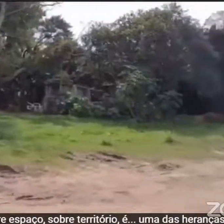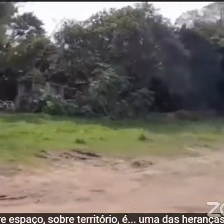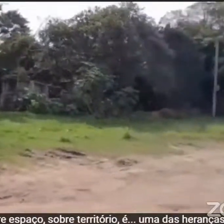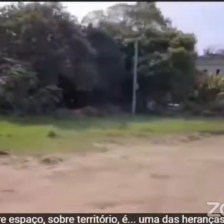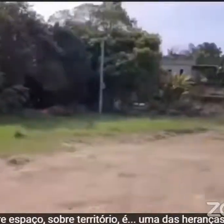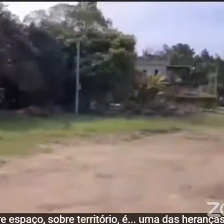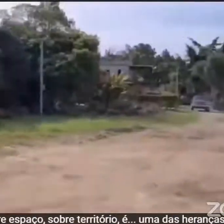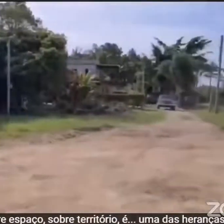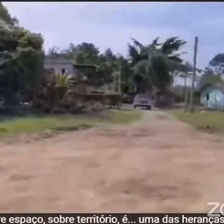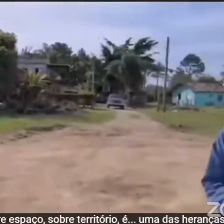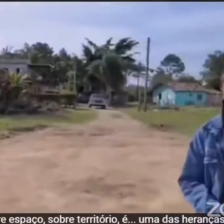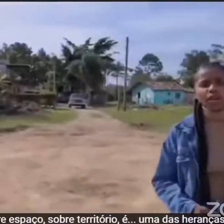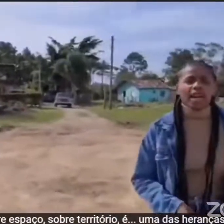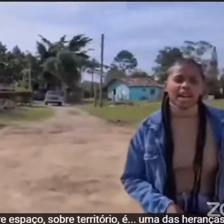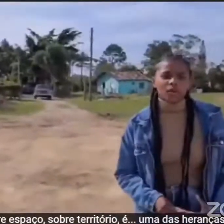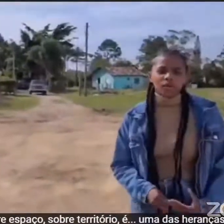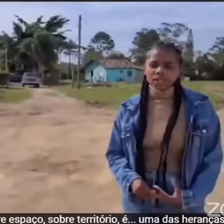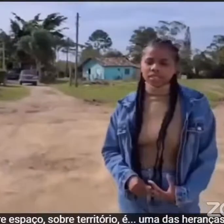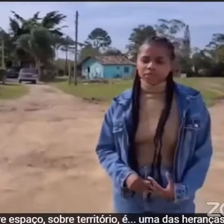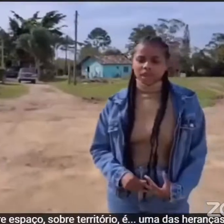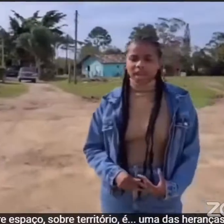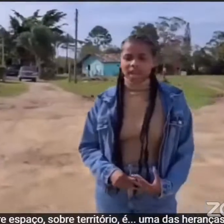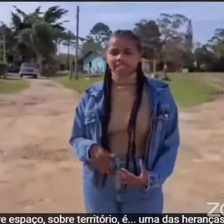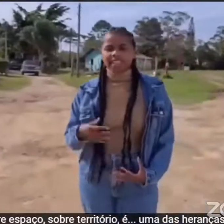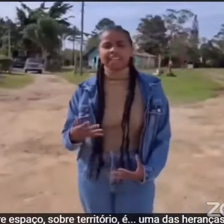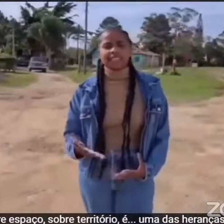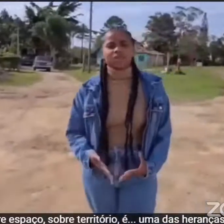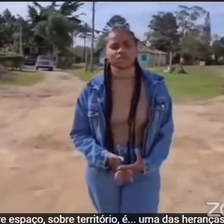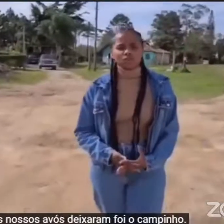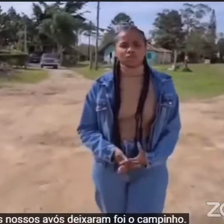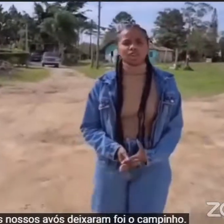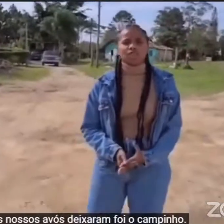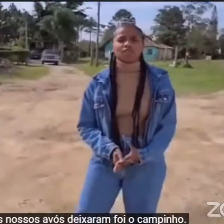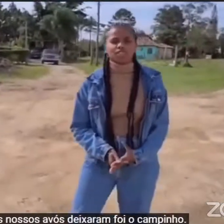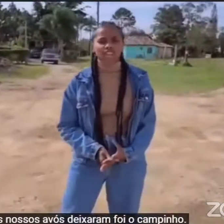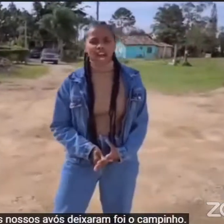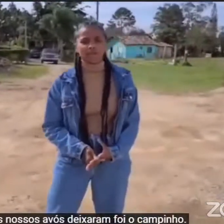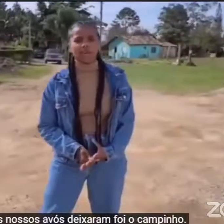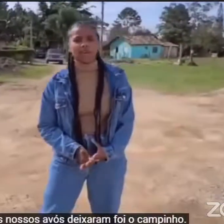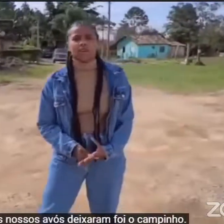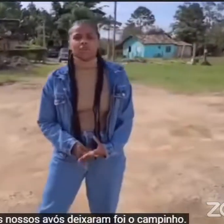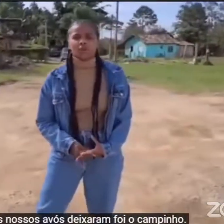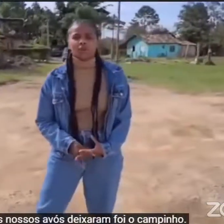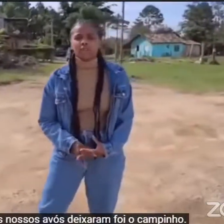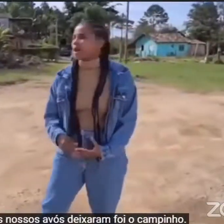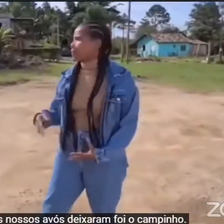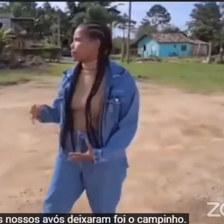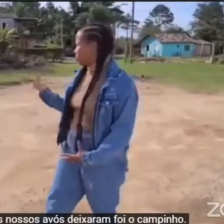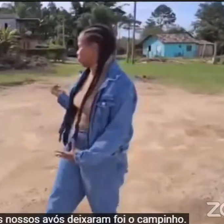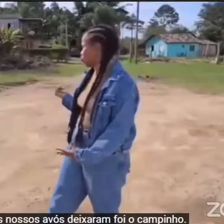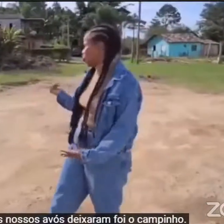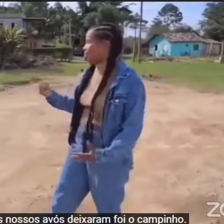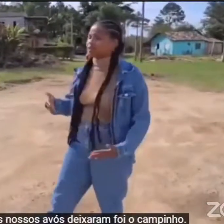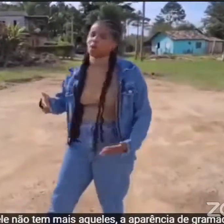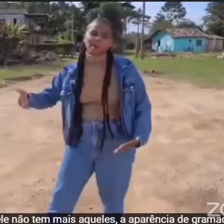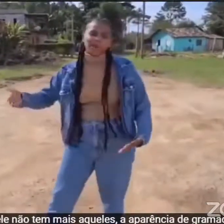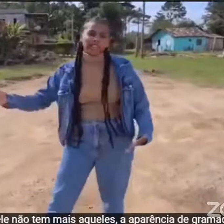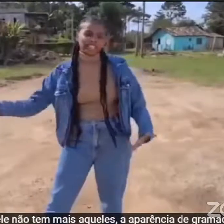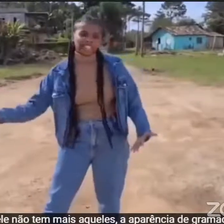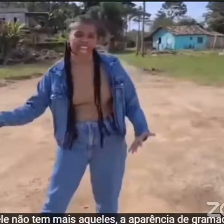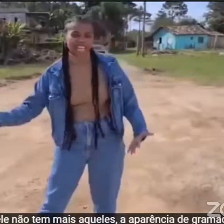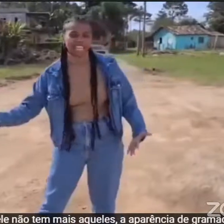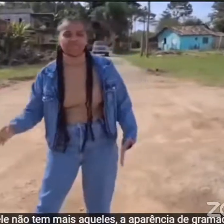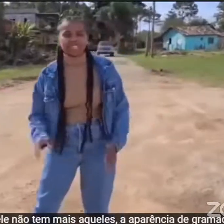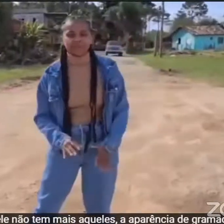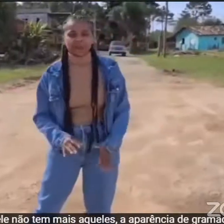sobre espaço, sobre território, uma das heranças que os nossos avós deixaram foi o campinho.